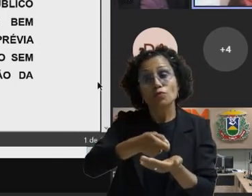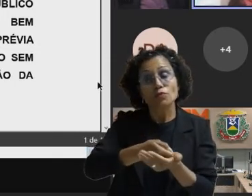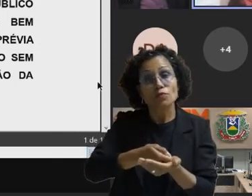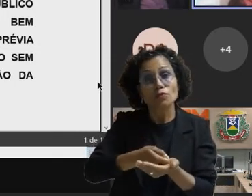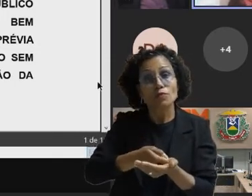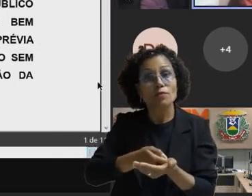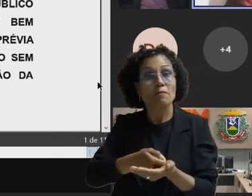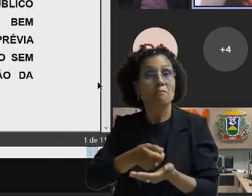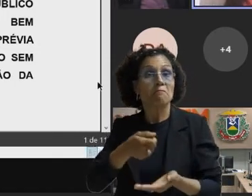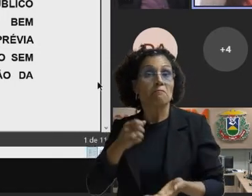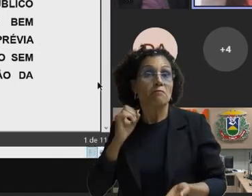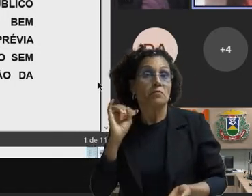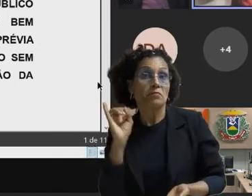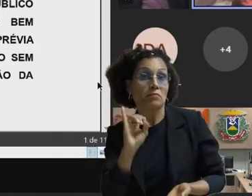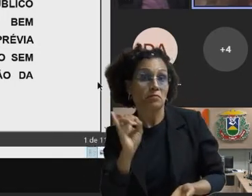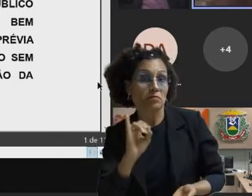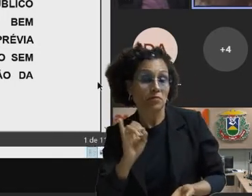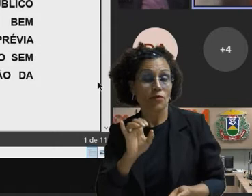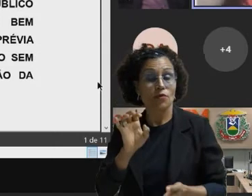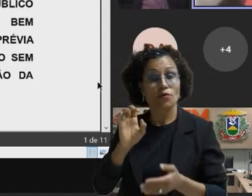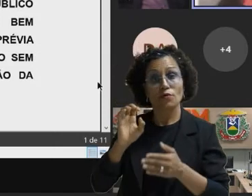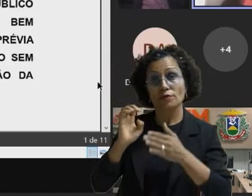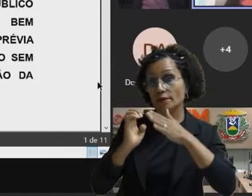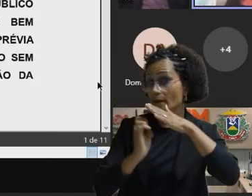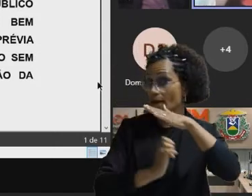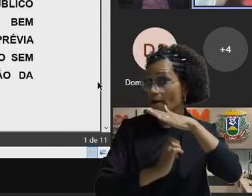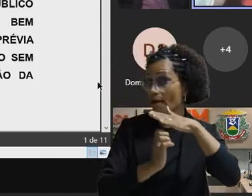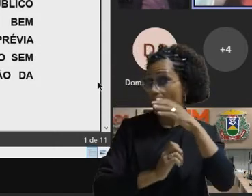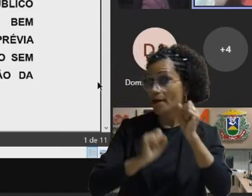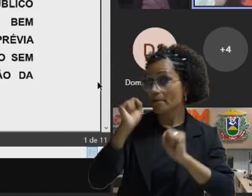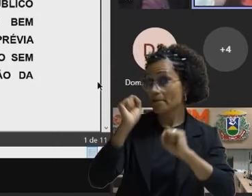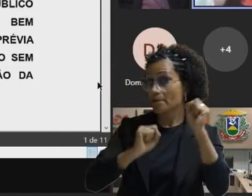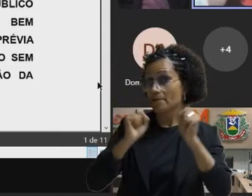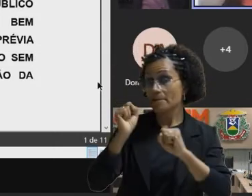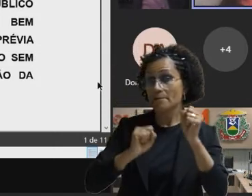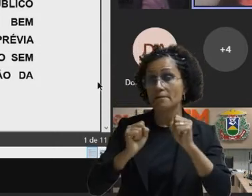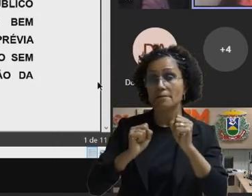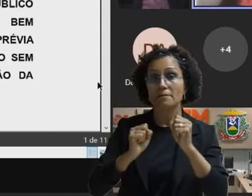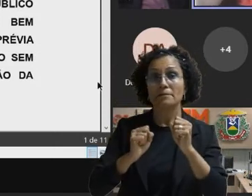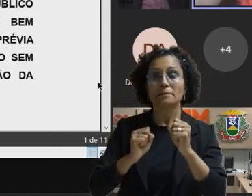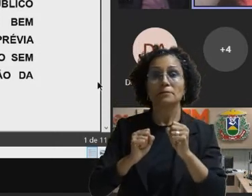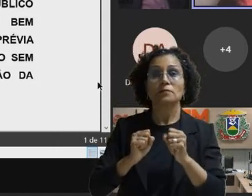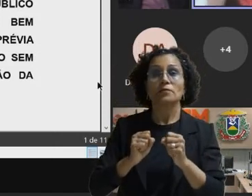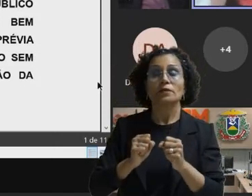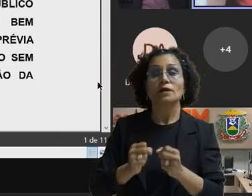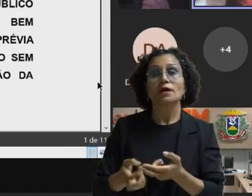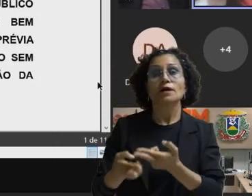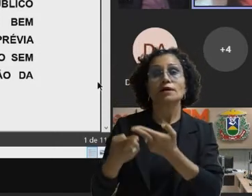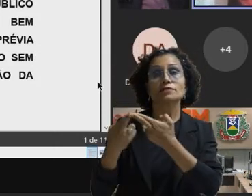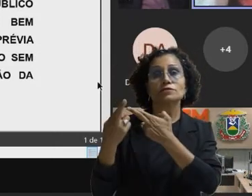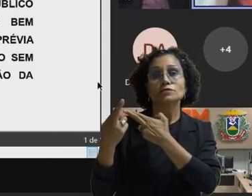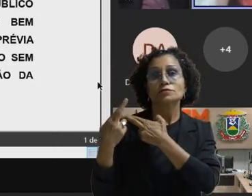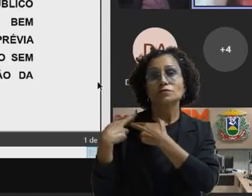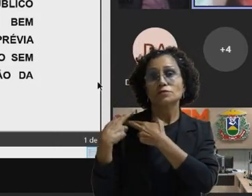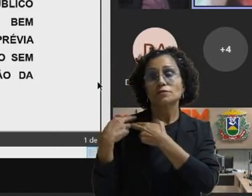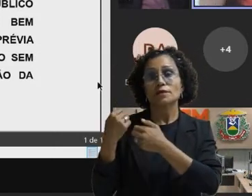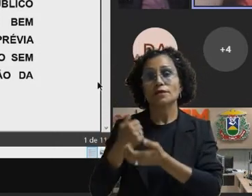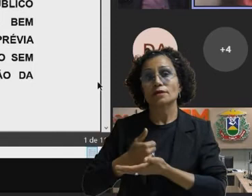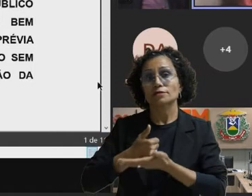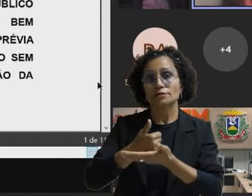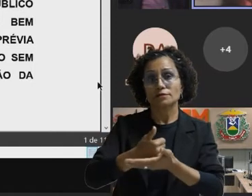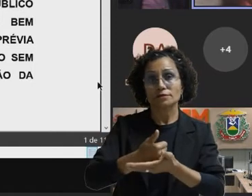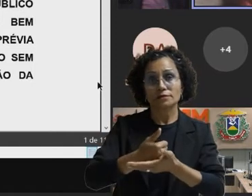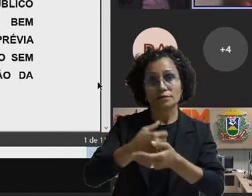a empresa assumir em relação ao município por essa doação. Então, na verdade, assim,